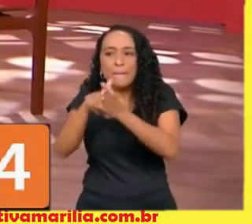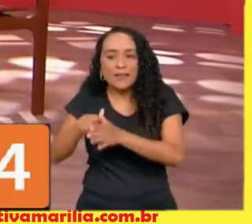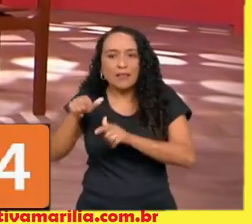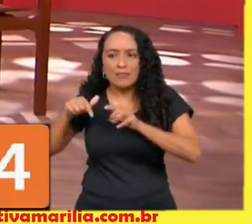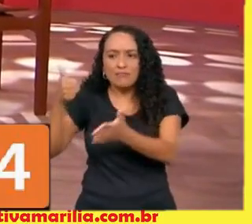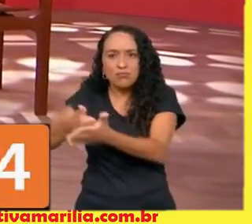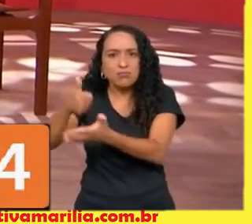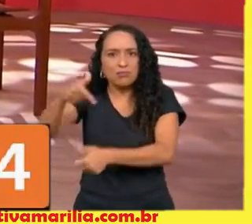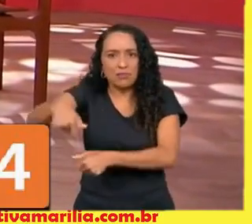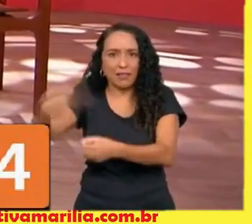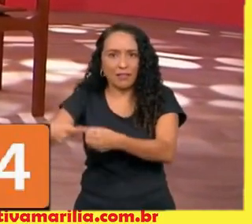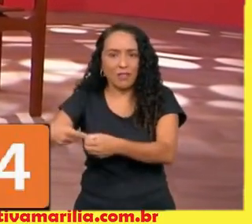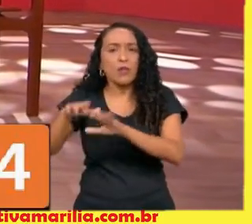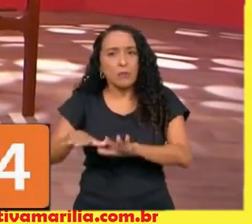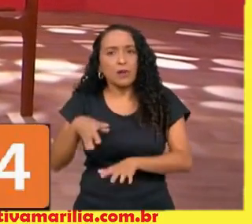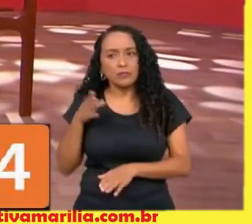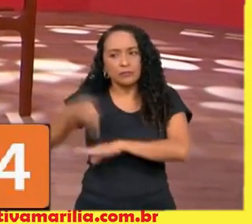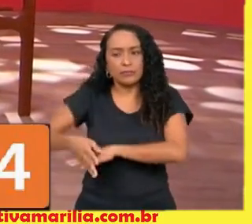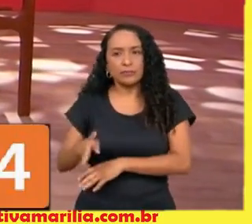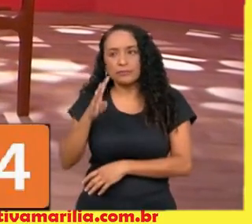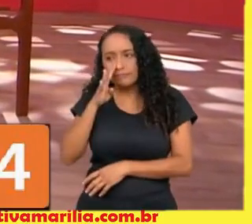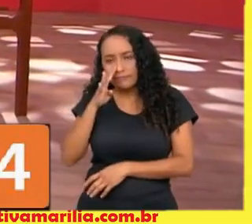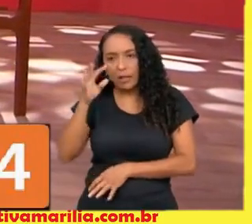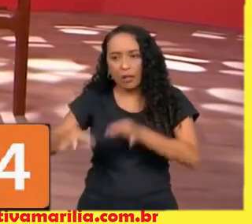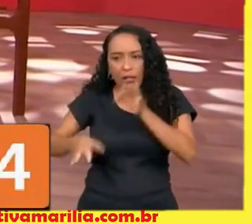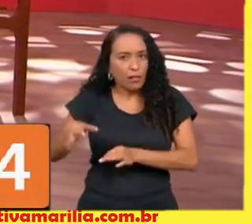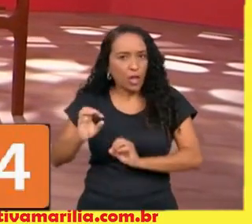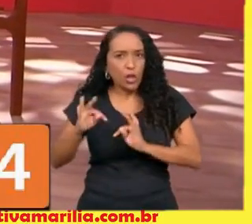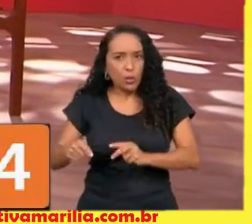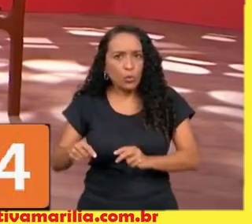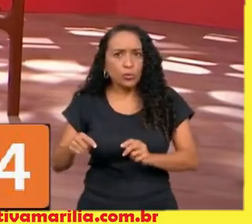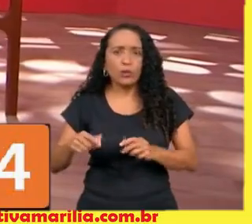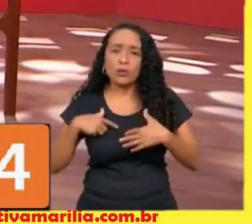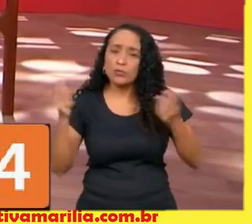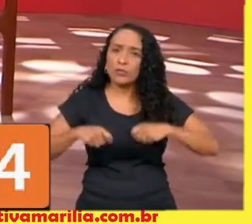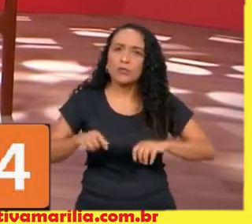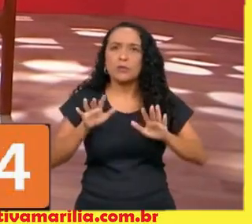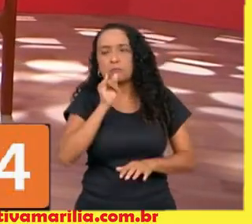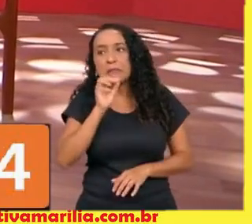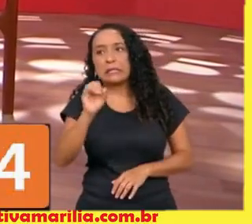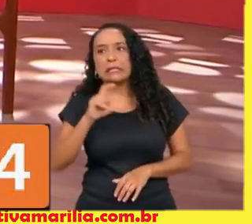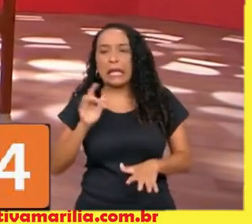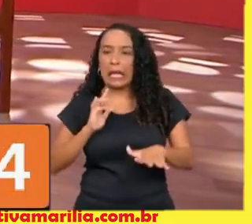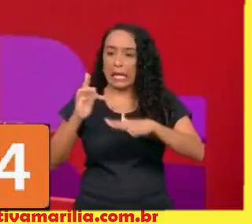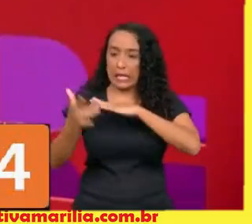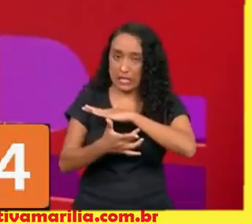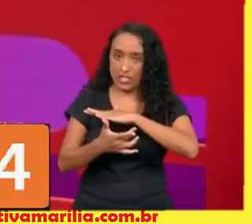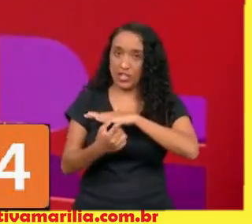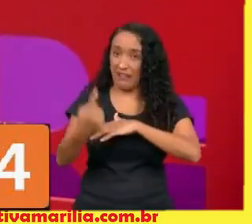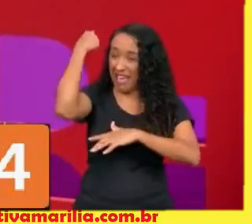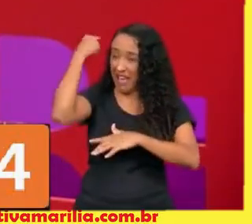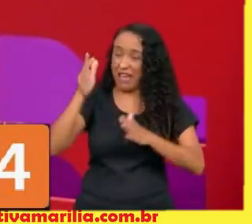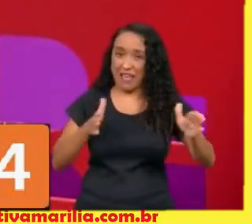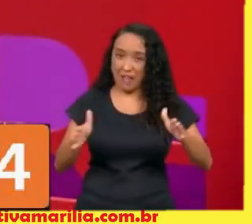assistir os depoimentos, tudo que eu podia eu fazia. Vamos supor que isso tivesse ido para uma rede social durante a Comissão da Verdade.